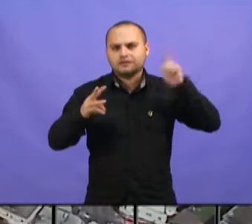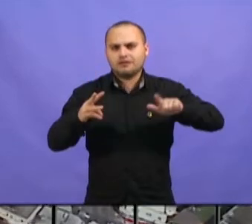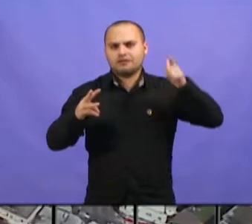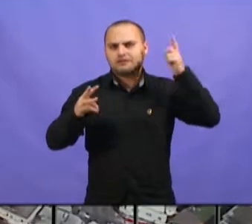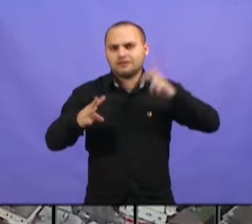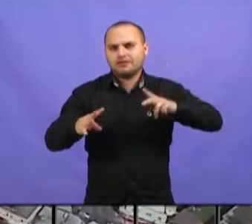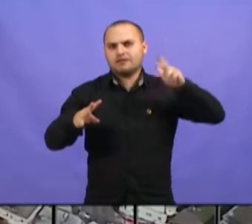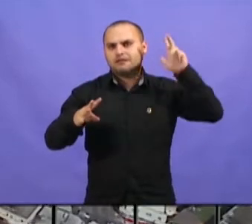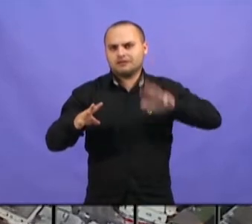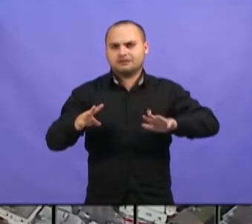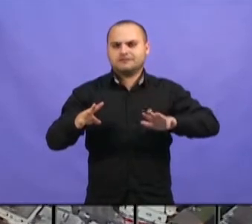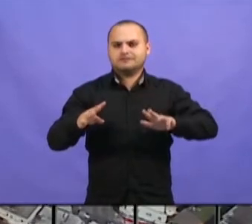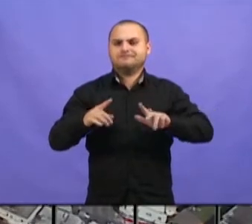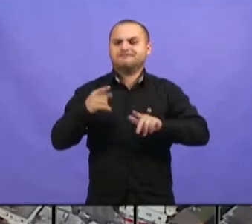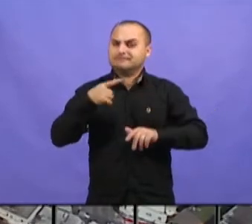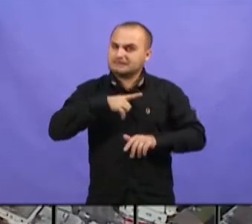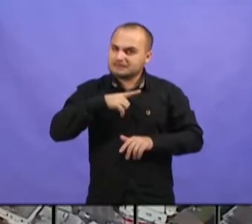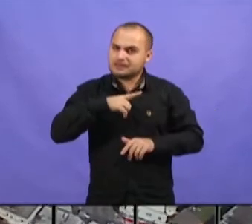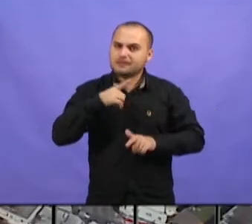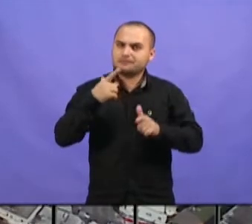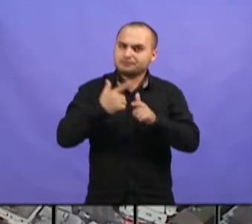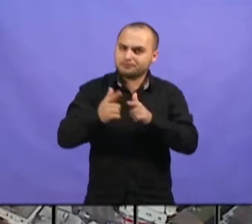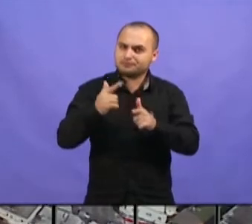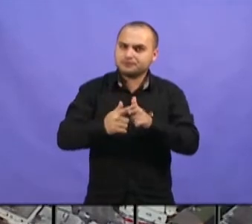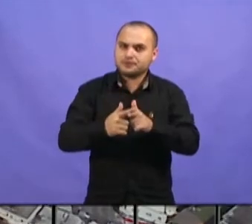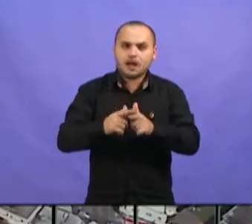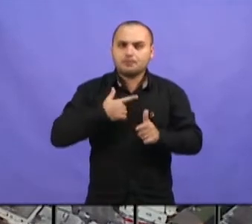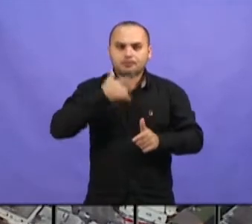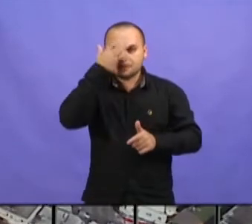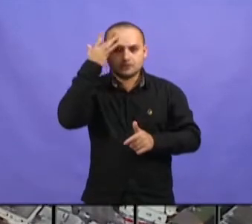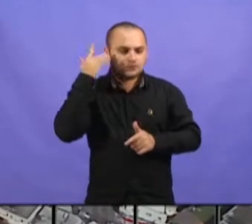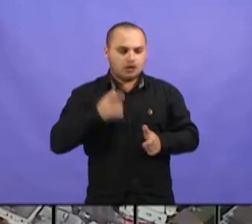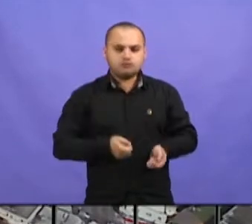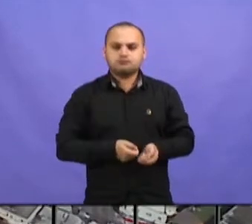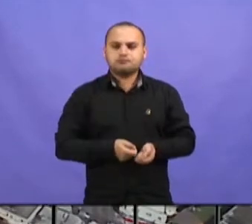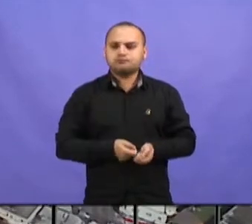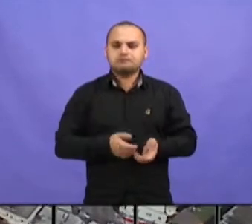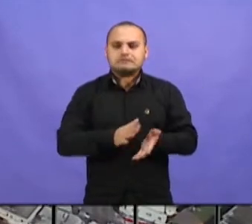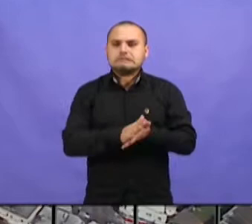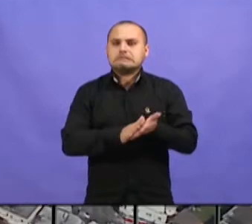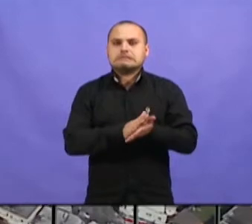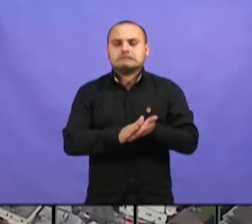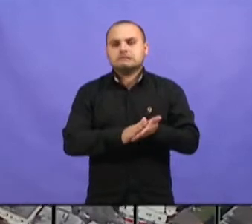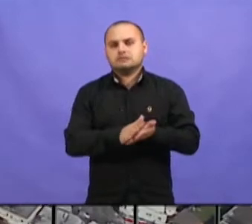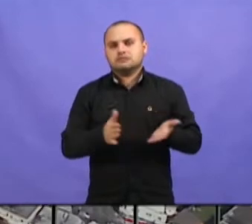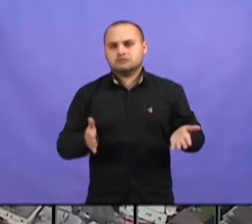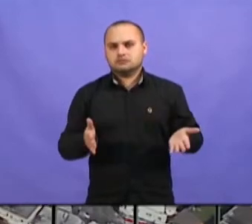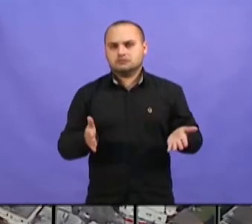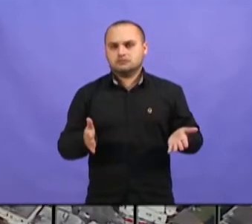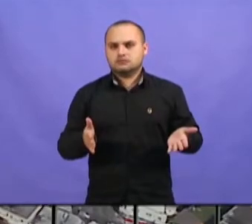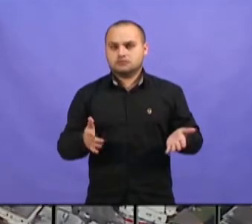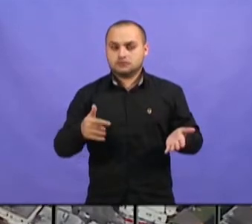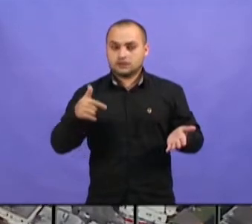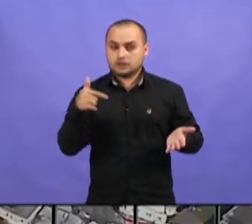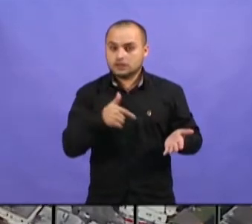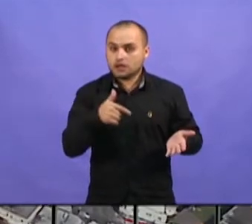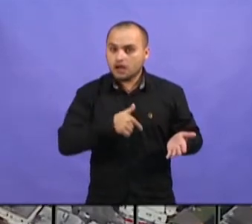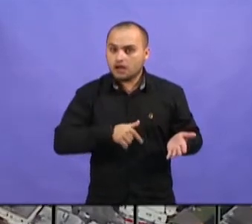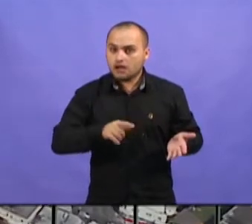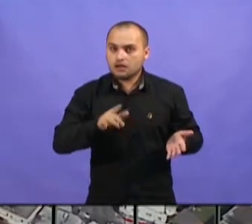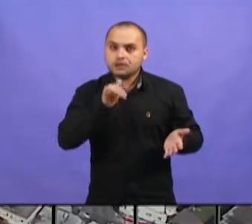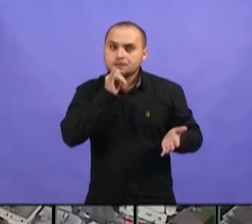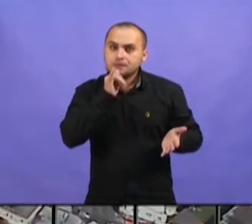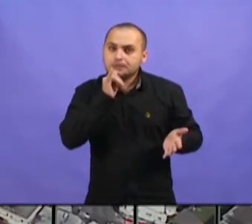gente precisa cuidar dele. É o fato de poder ser silencioso. Então pode acontecer da pessoa ter